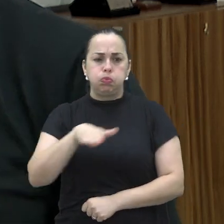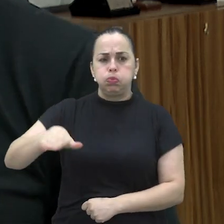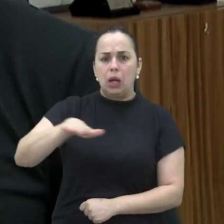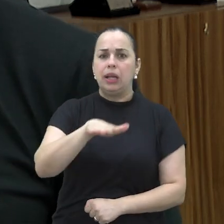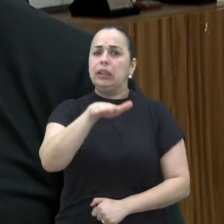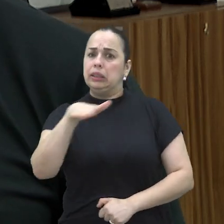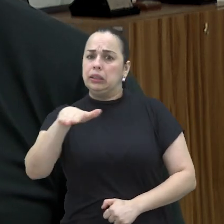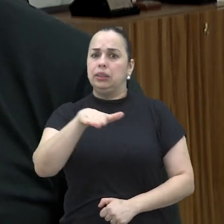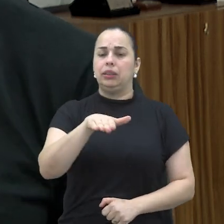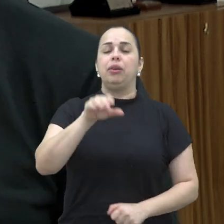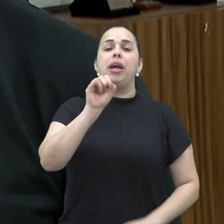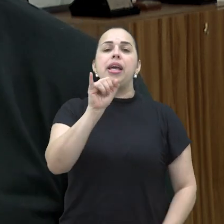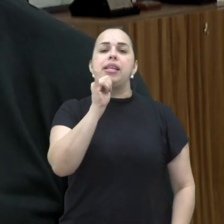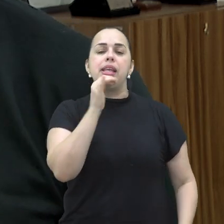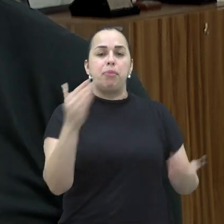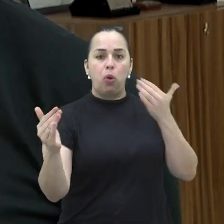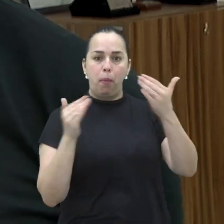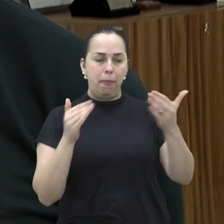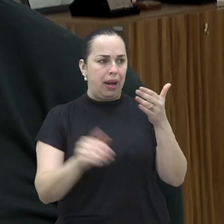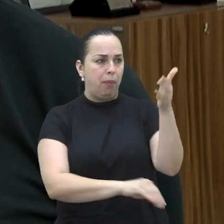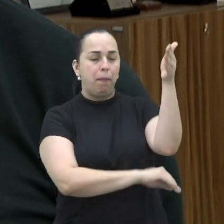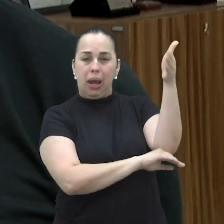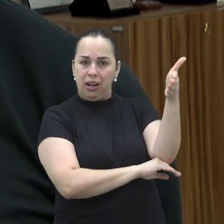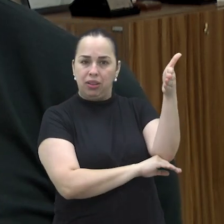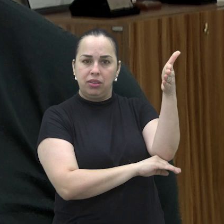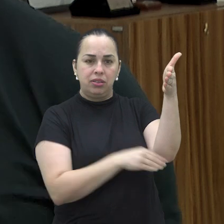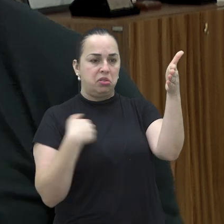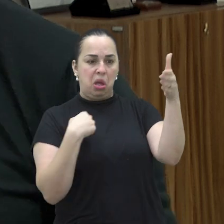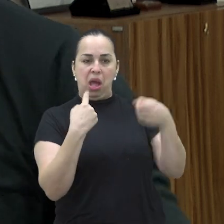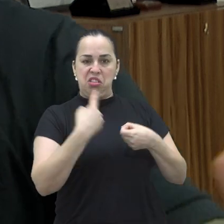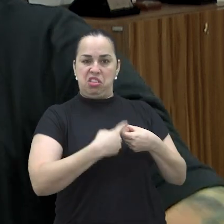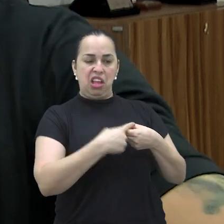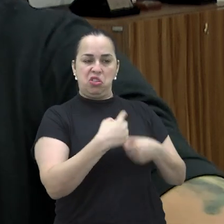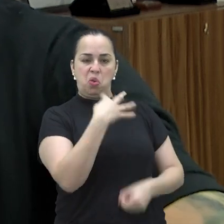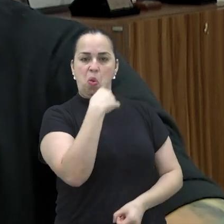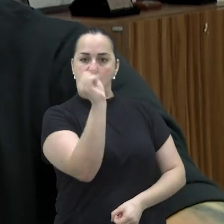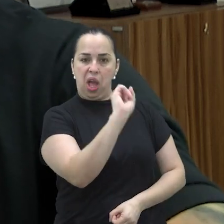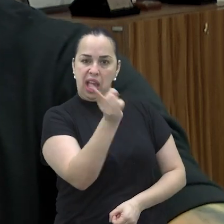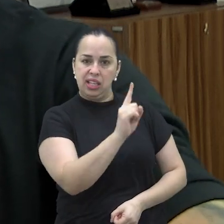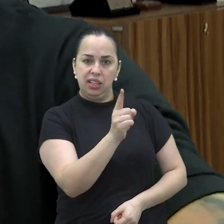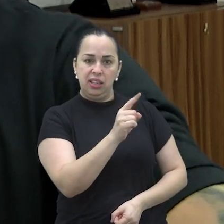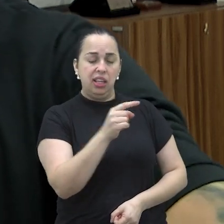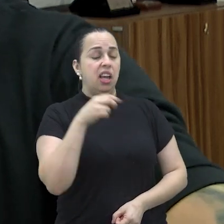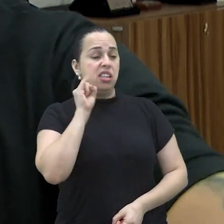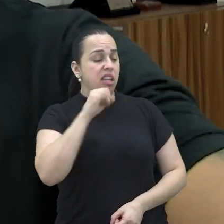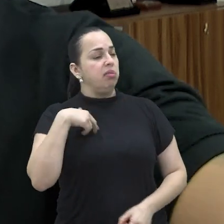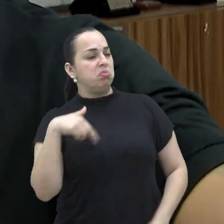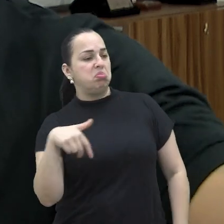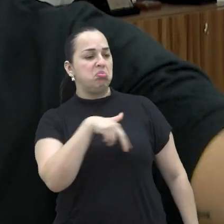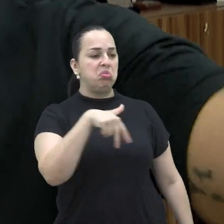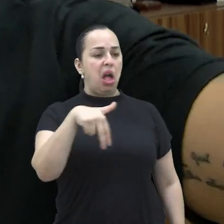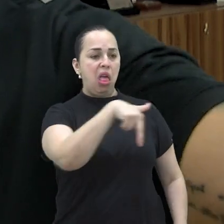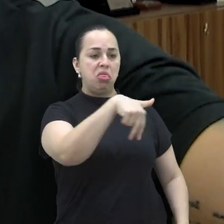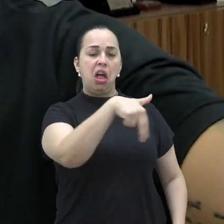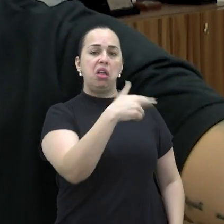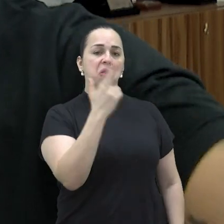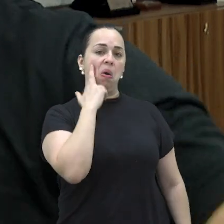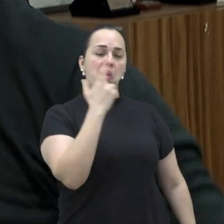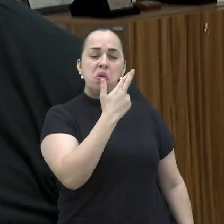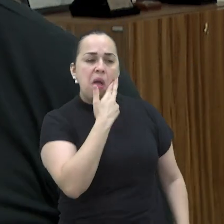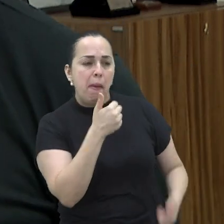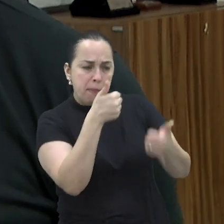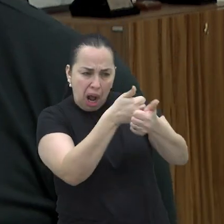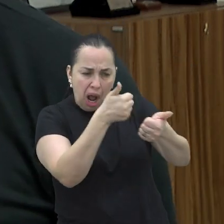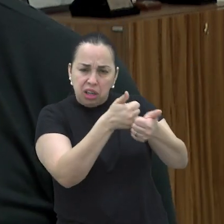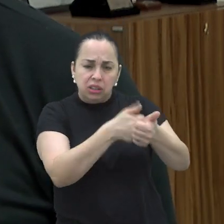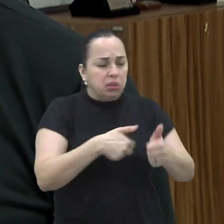costumo brincar assim, que se você se hospeda num hotel numa cidade que você não conhece e você resolve sair para jantar à noite a pé, na quadra